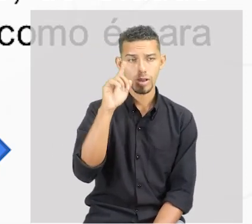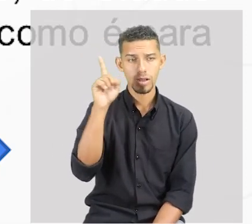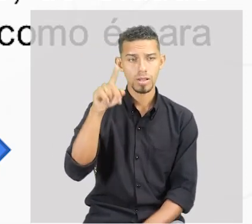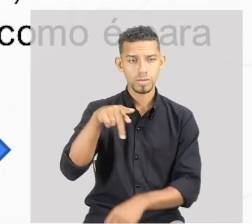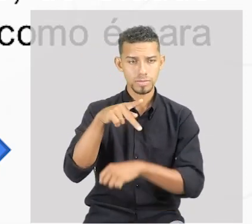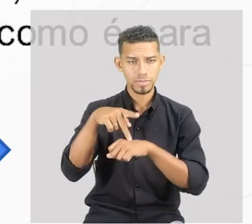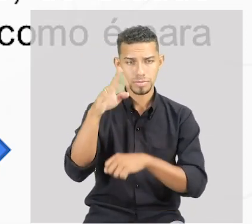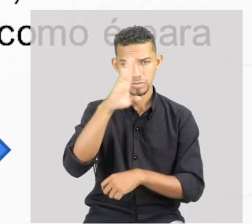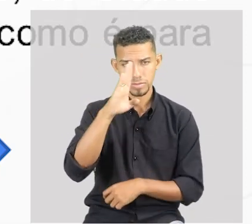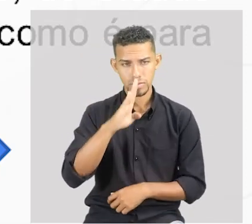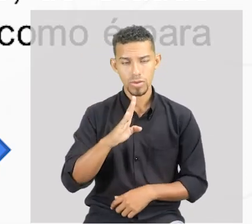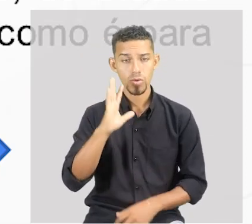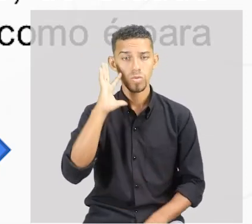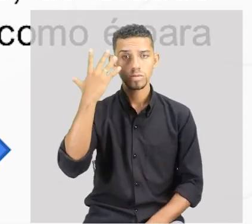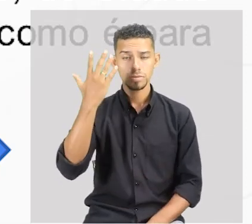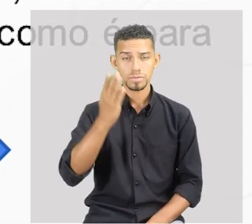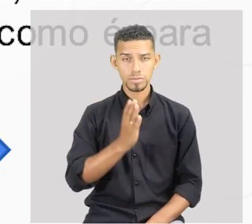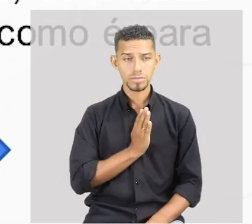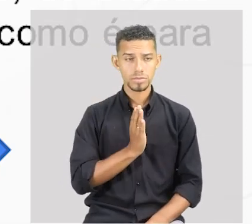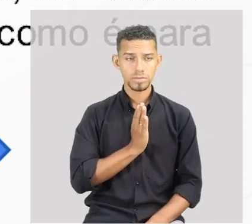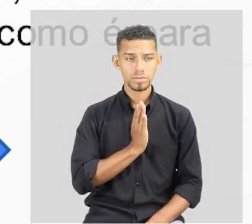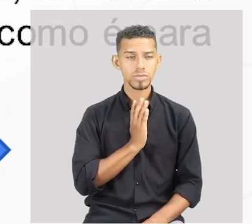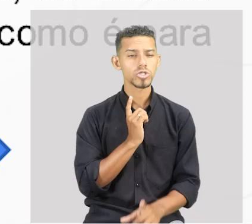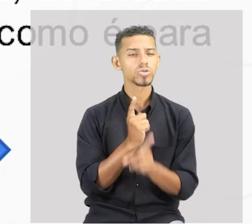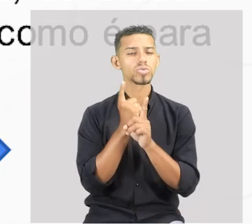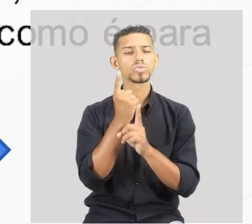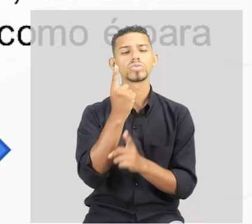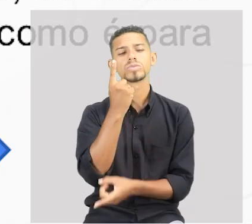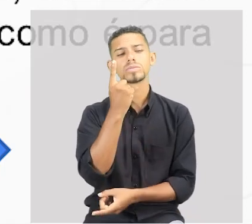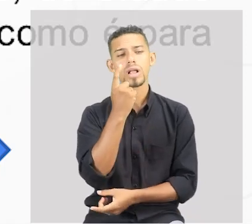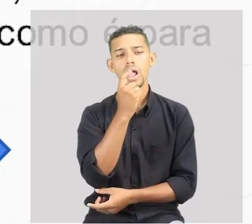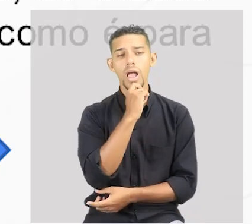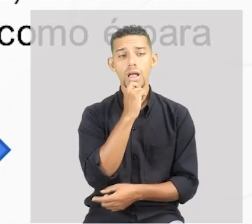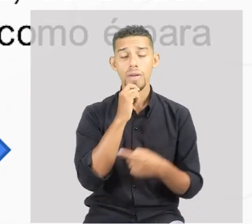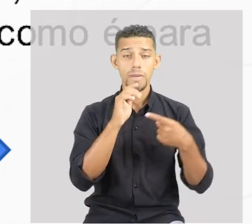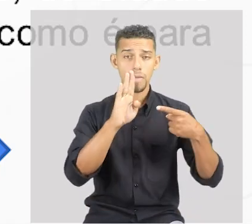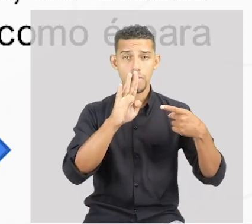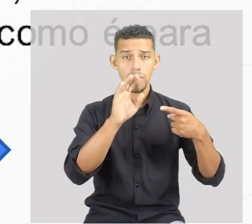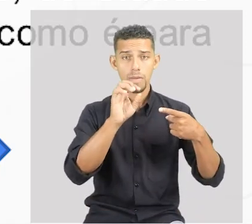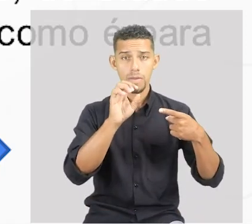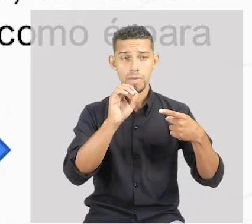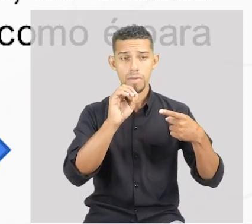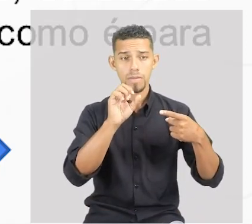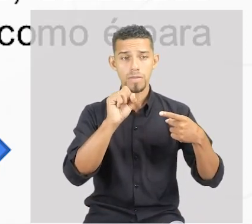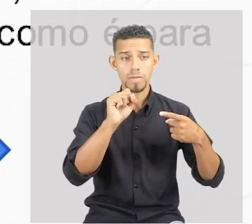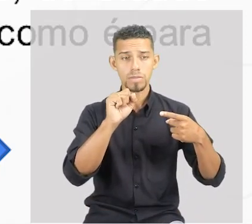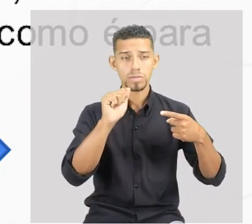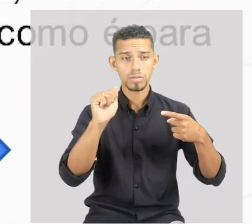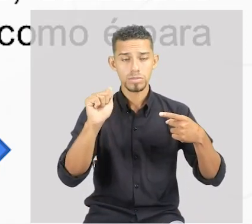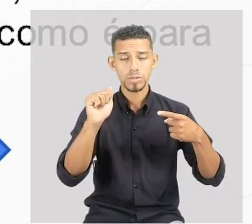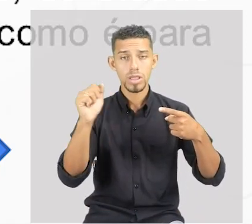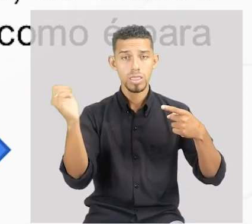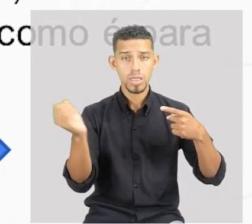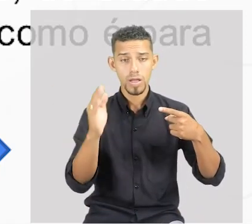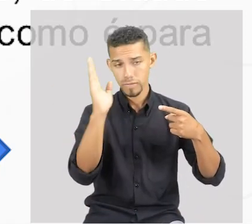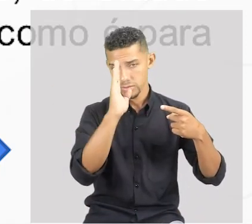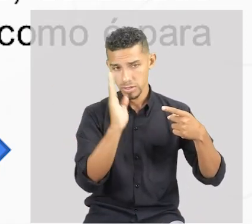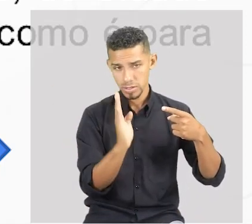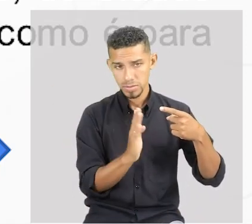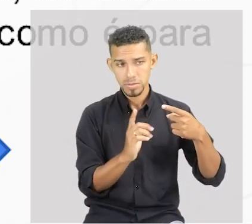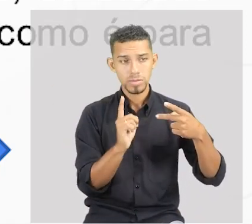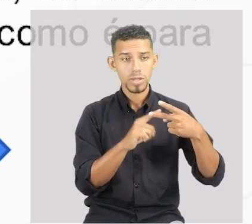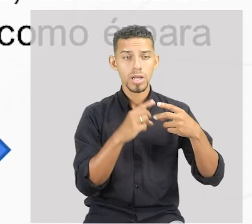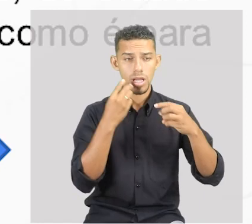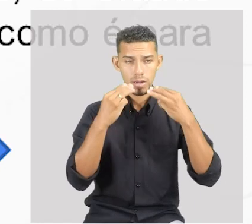Bahia um encontro único entre a bossa nova brasileira, característica da música brasileira,